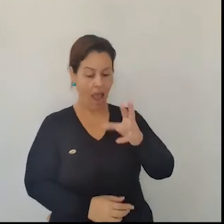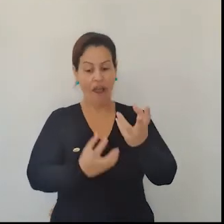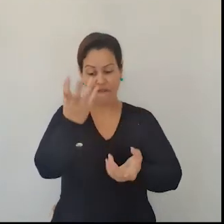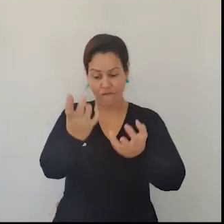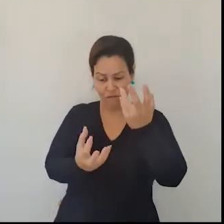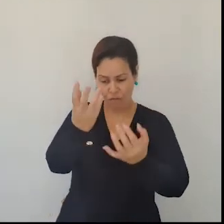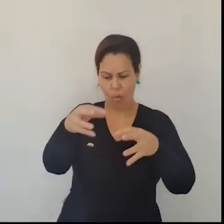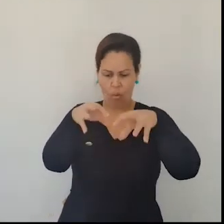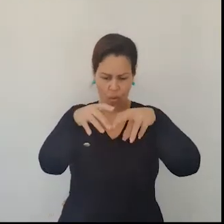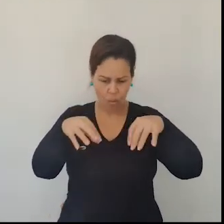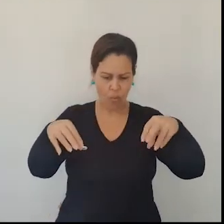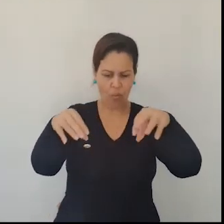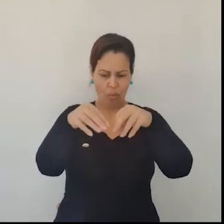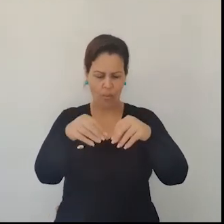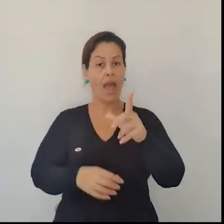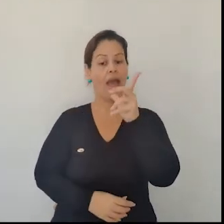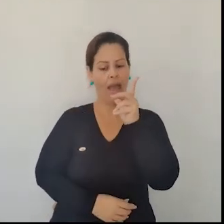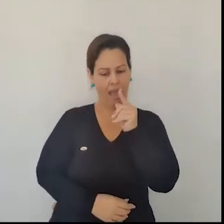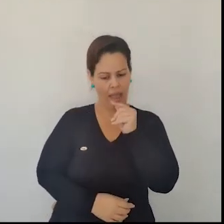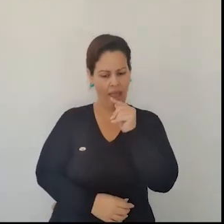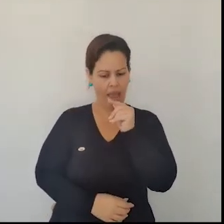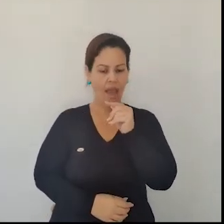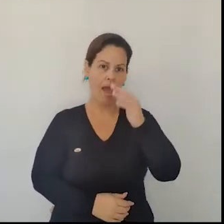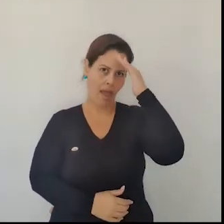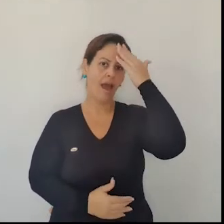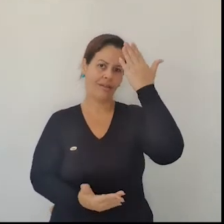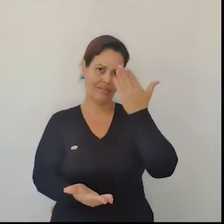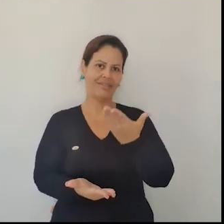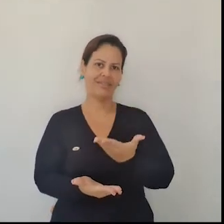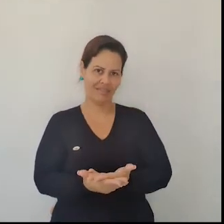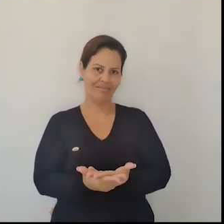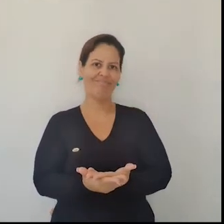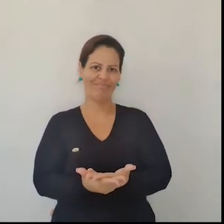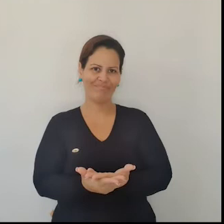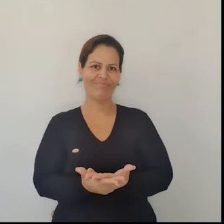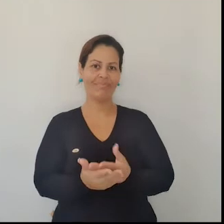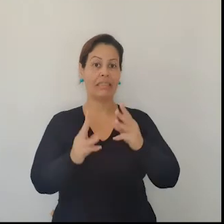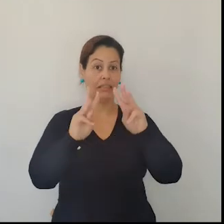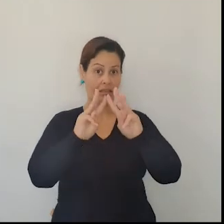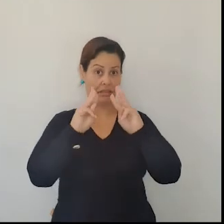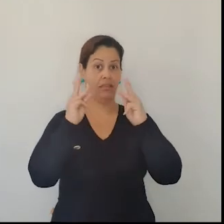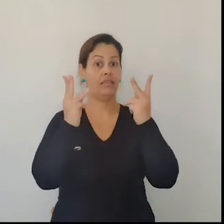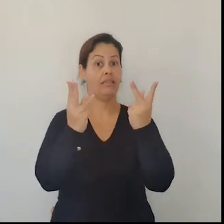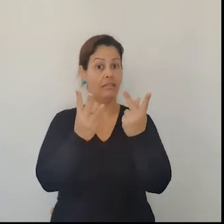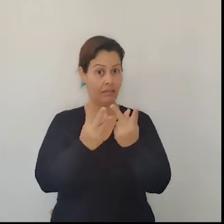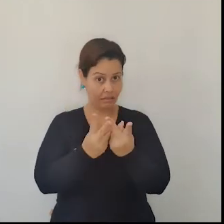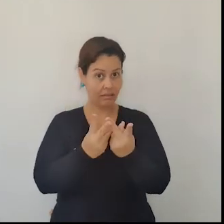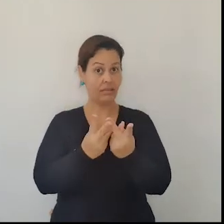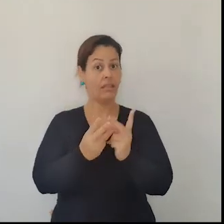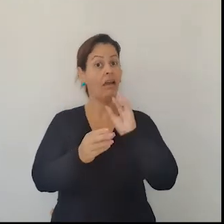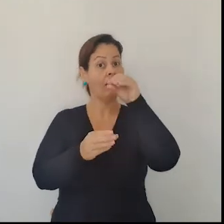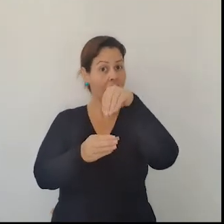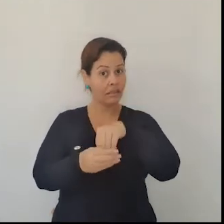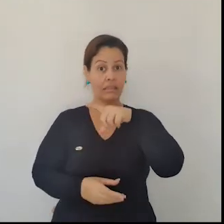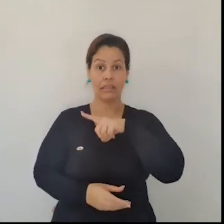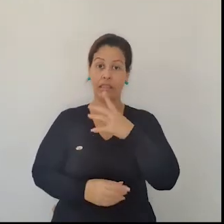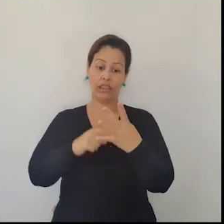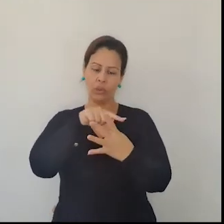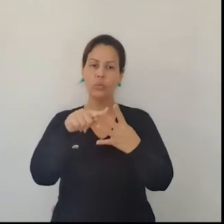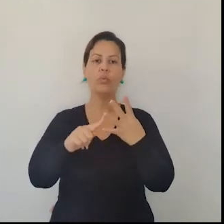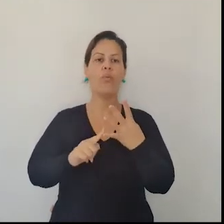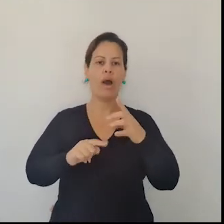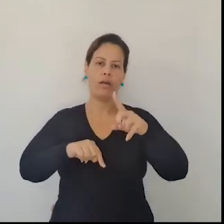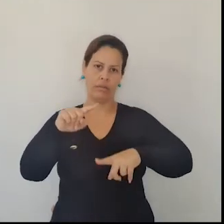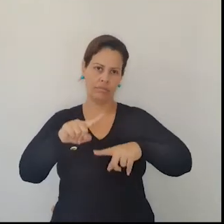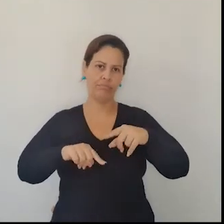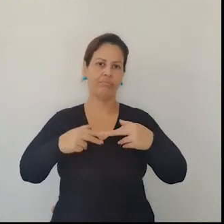era contínua e composta por esses 4 elementos. O modelo de Demócrito permaneceu na sombra durante mais de